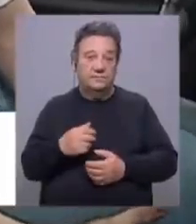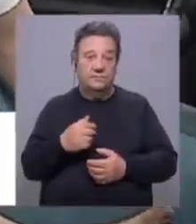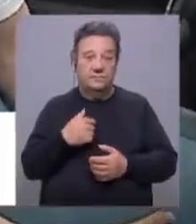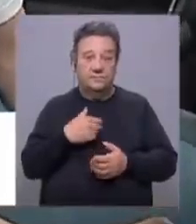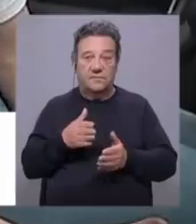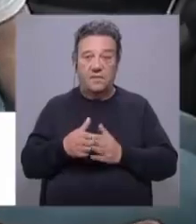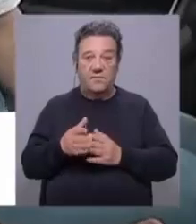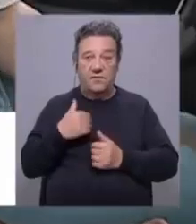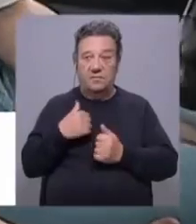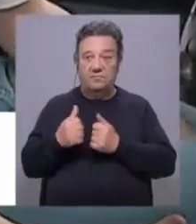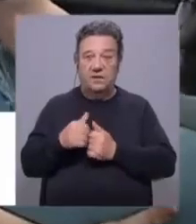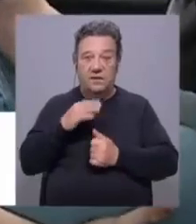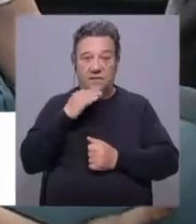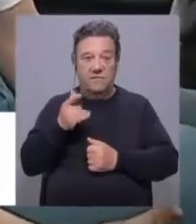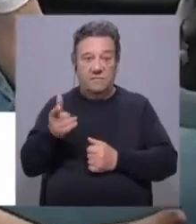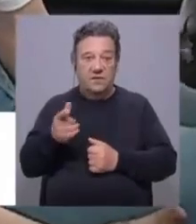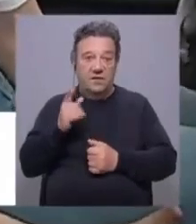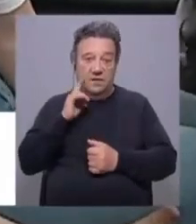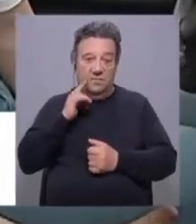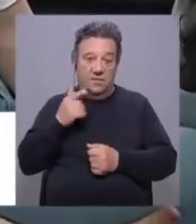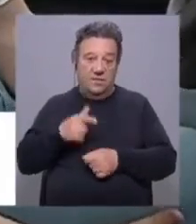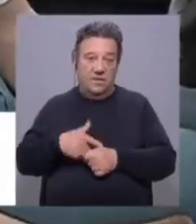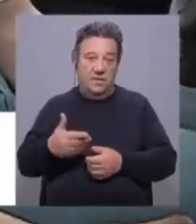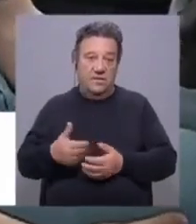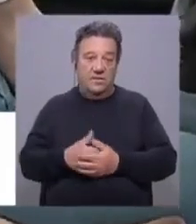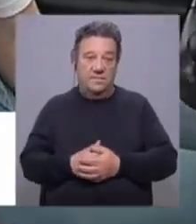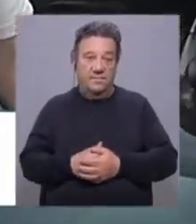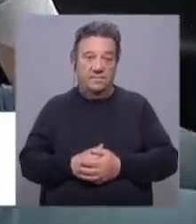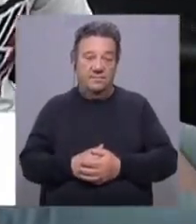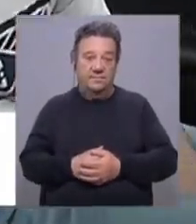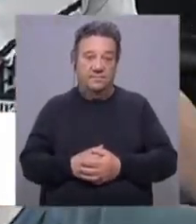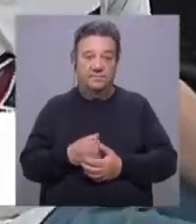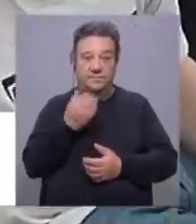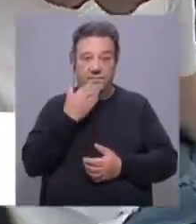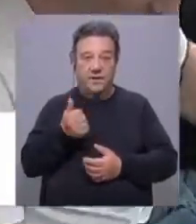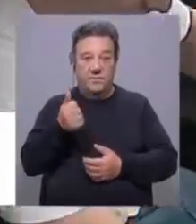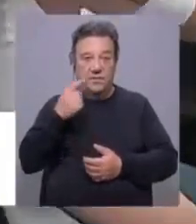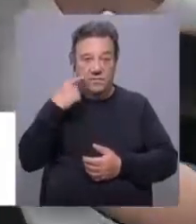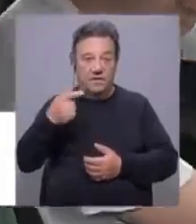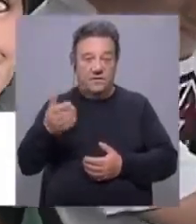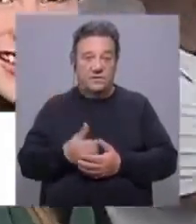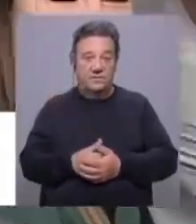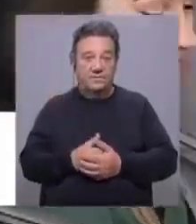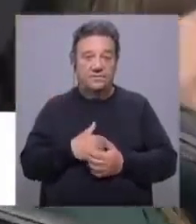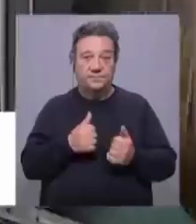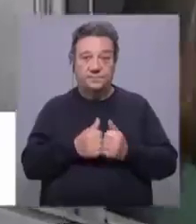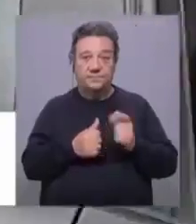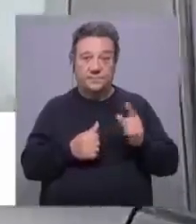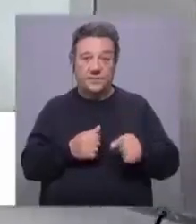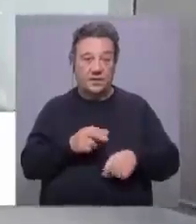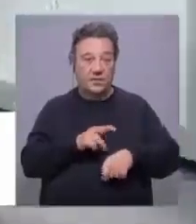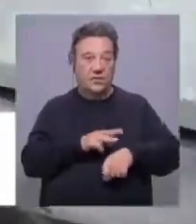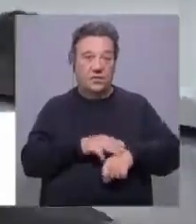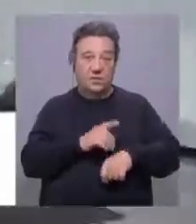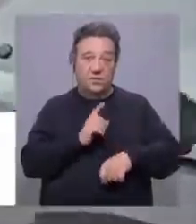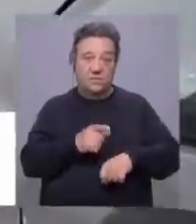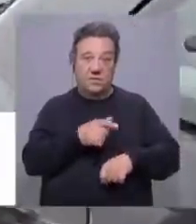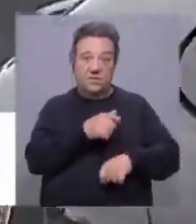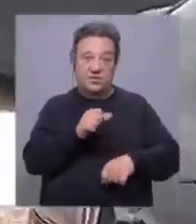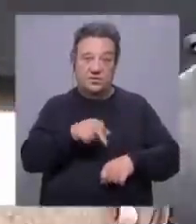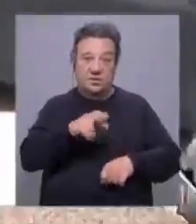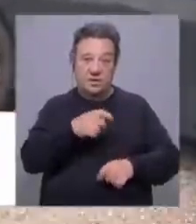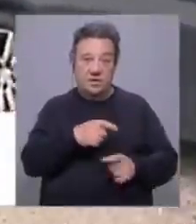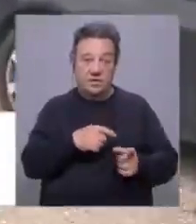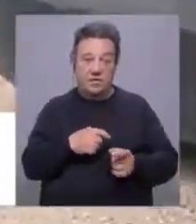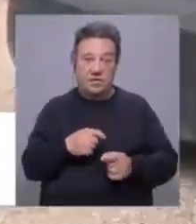Família e... que é o caminho que importa nestes tempos assim mais complicados. Obrigada, boa viagem. Connosco está também o comandante da